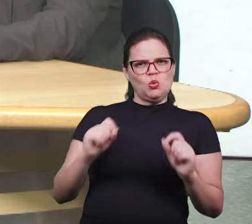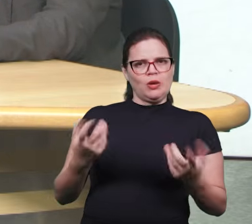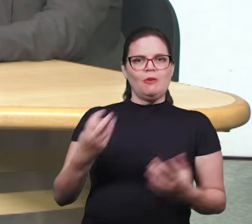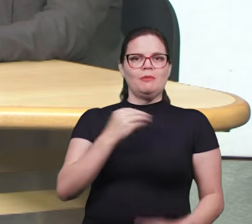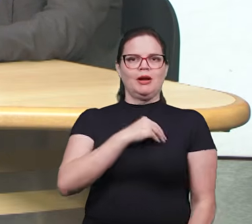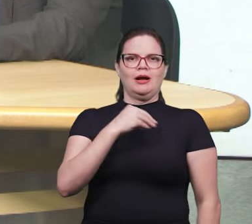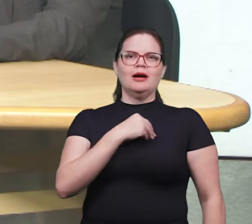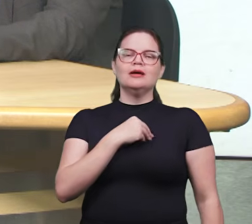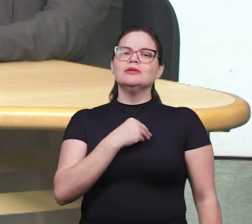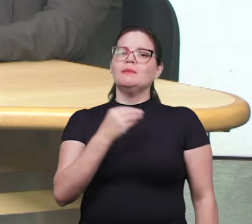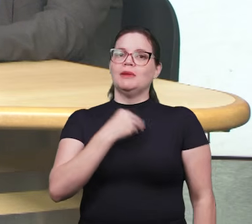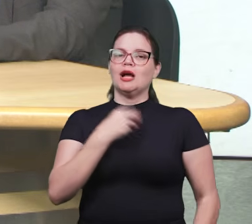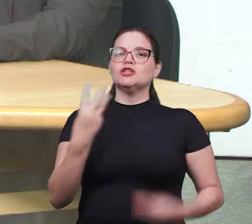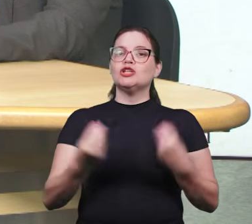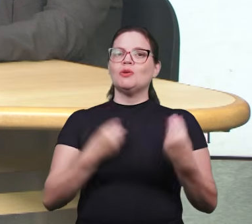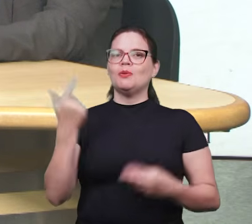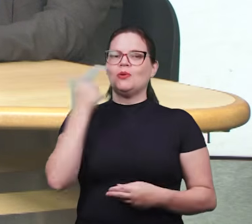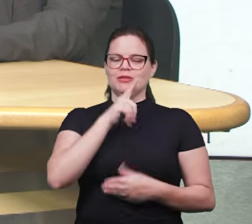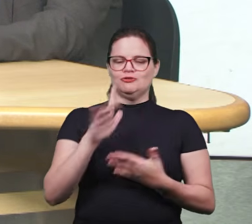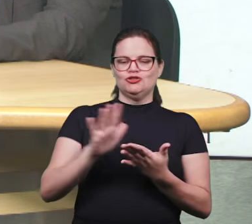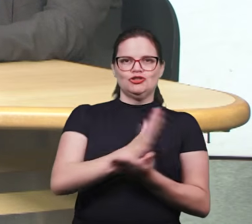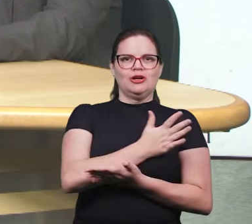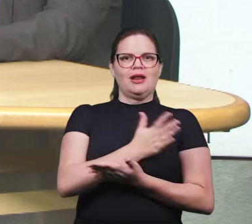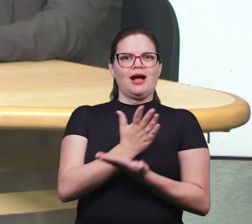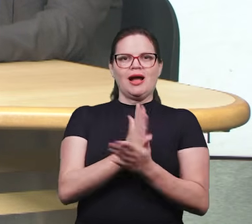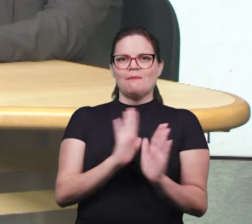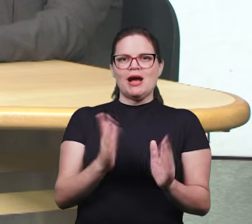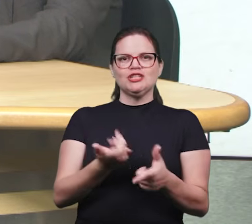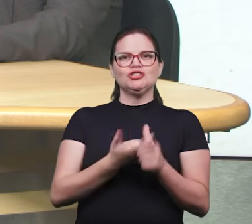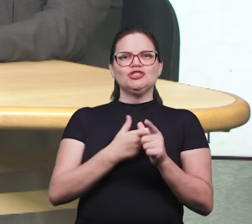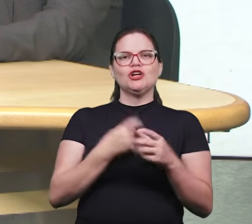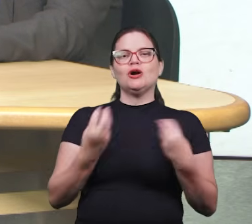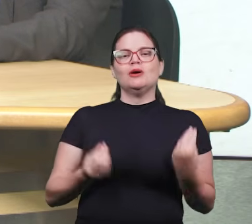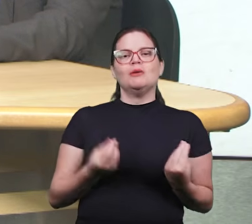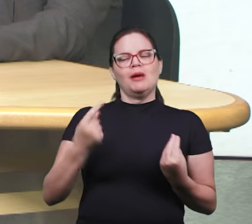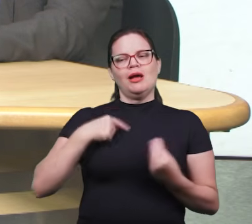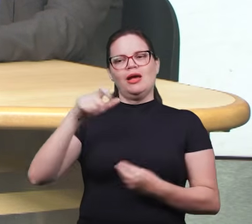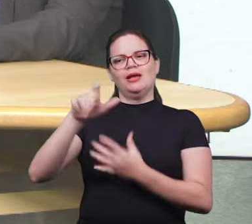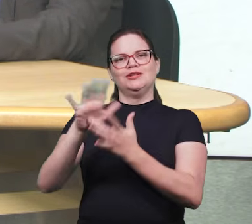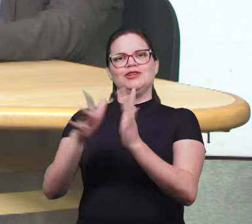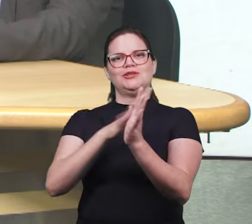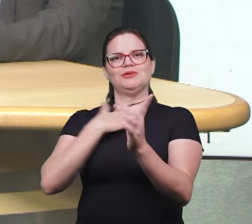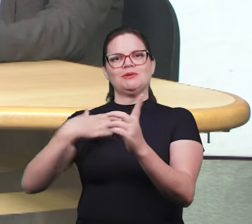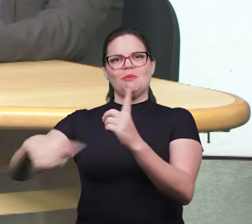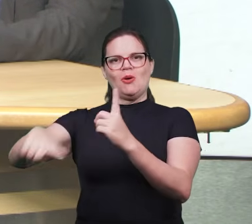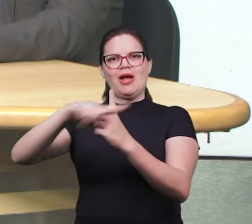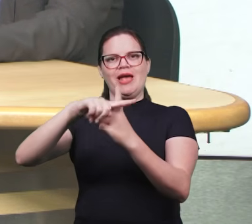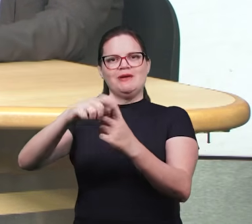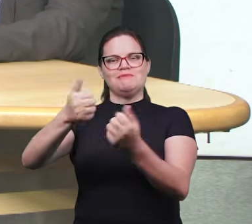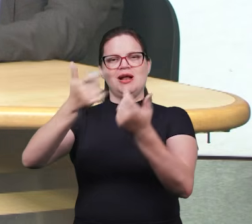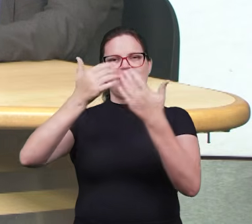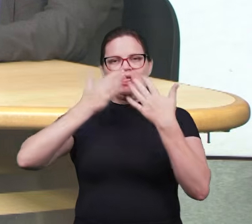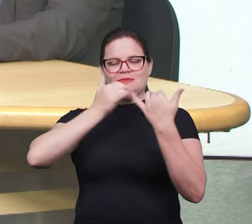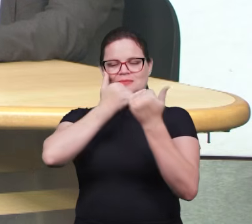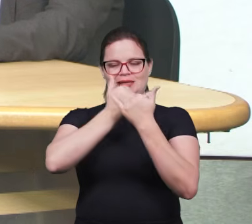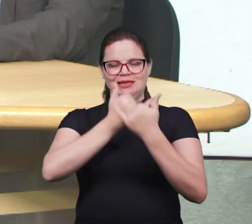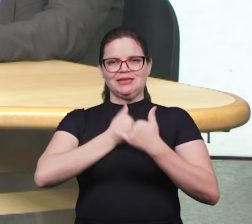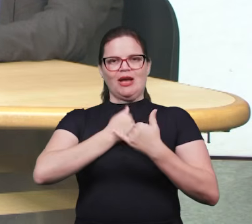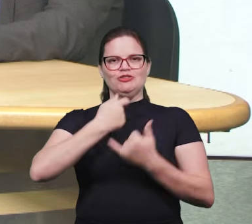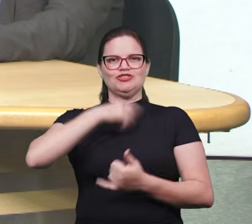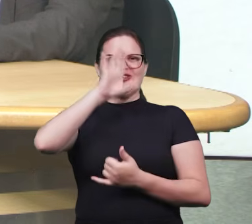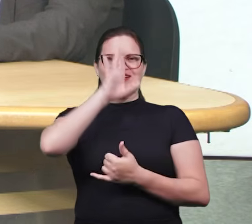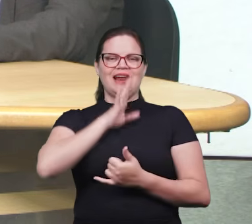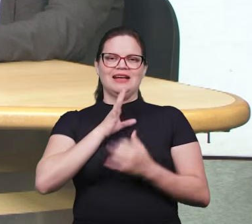Jesus, exatamente. Lá na cruz do Calvário, né? É isso mesmo. Por isso que diz o texto que nenhuma condenação há para aqueles que